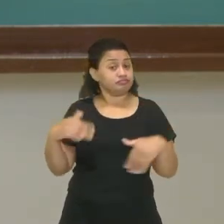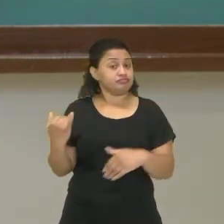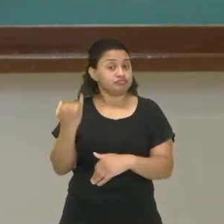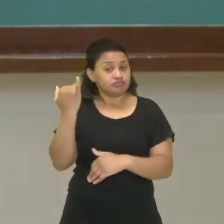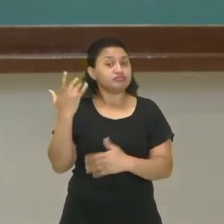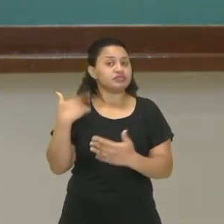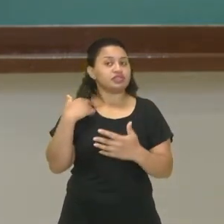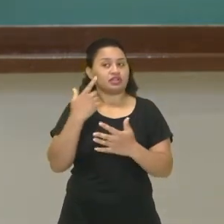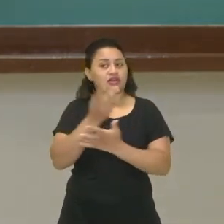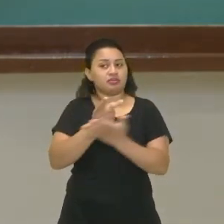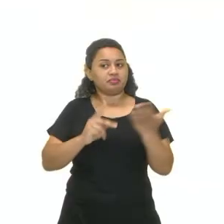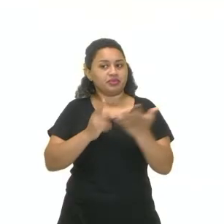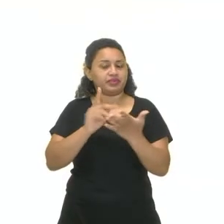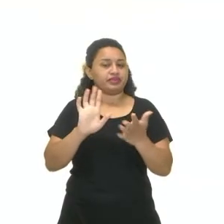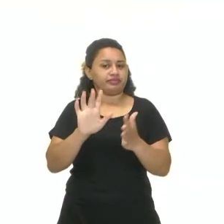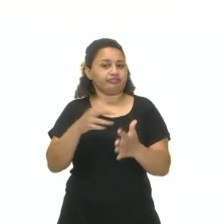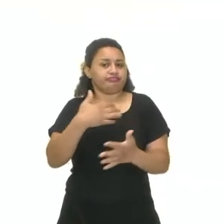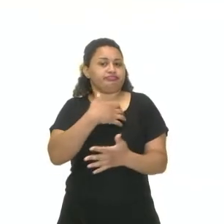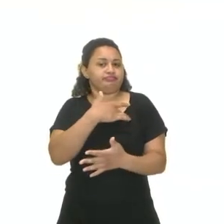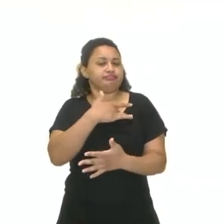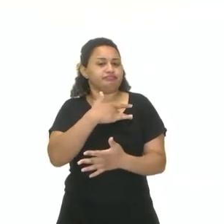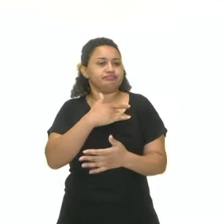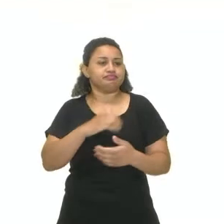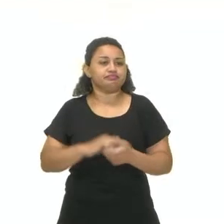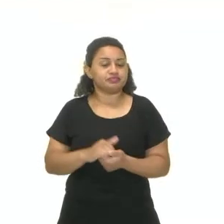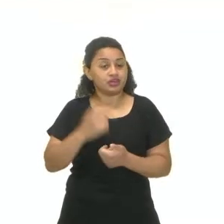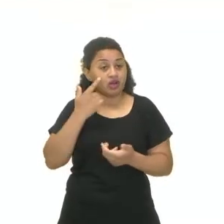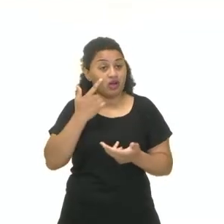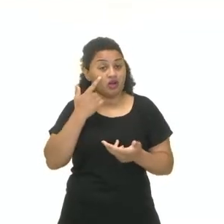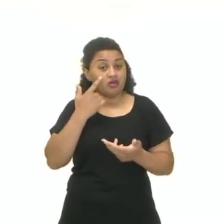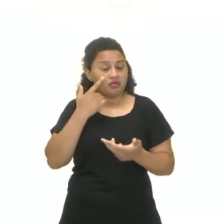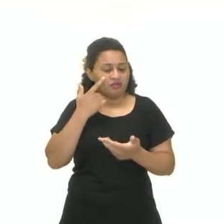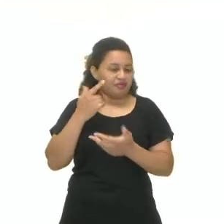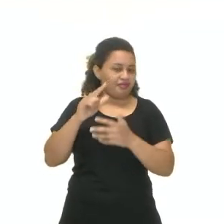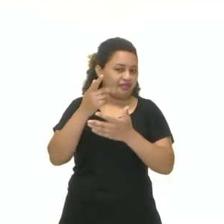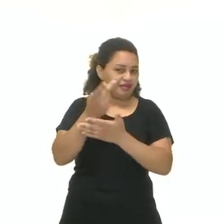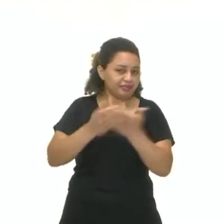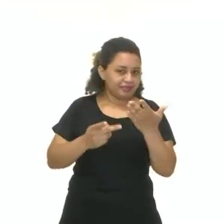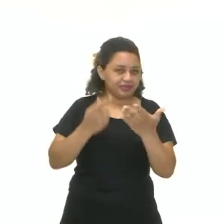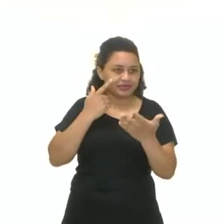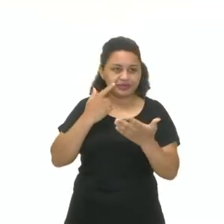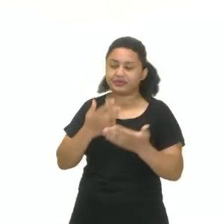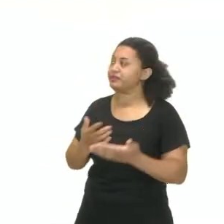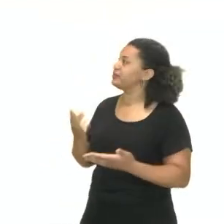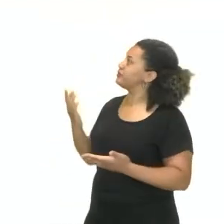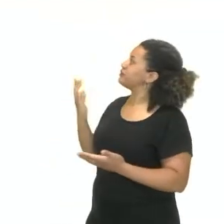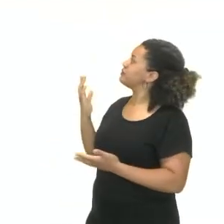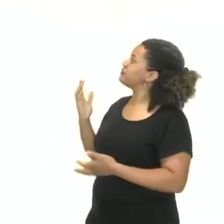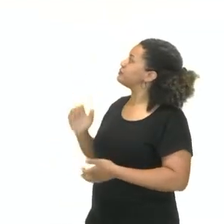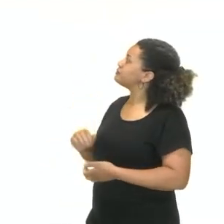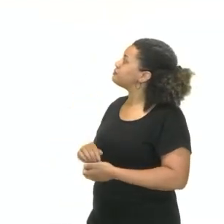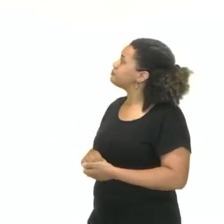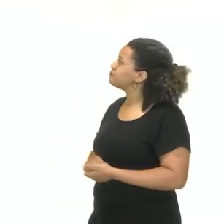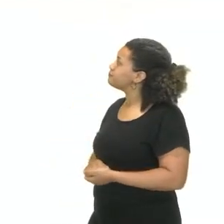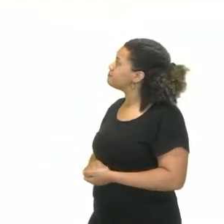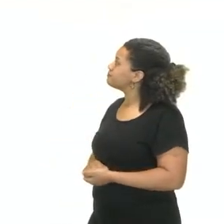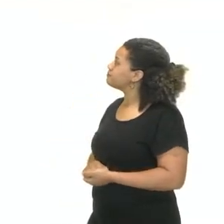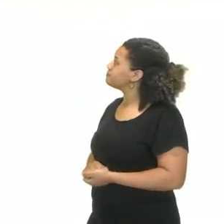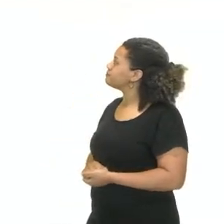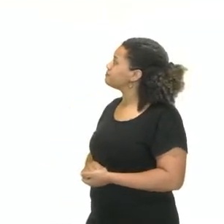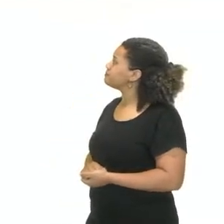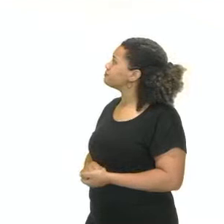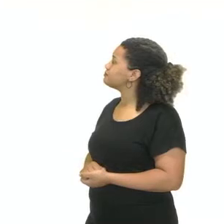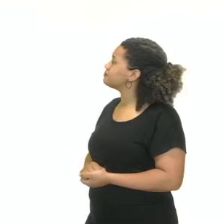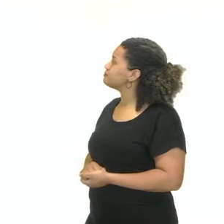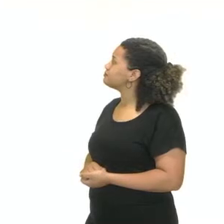romântica. Então, vamos ver lá. Senhor Deus dos desgraçados, dizei-me vós, Senhor Deus, se é loucura, se é